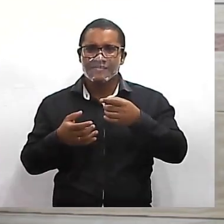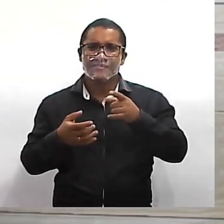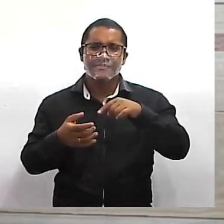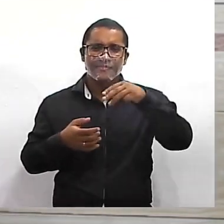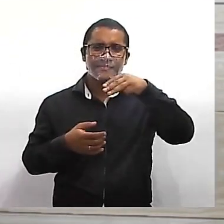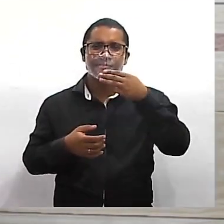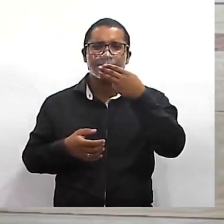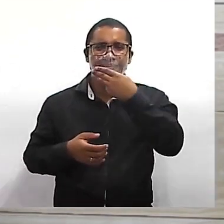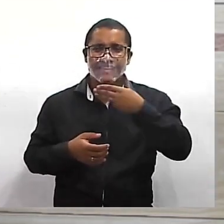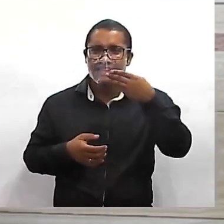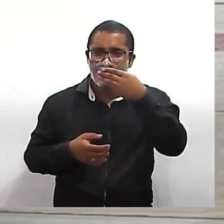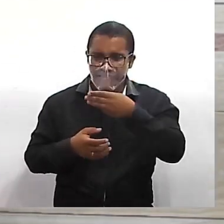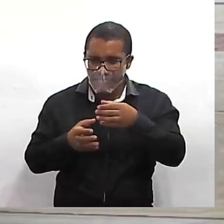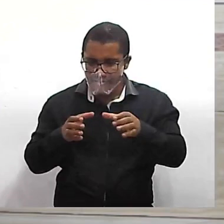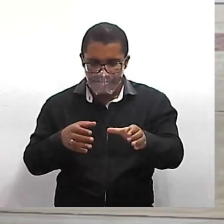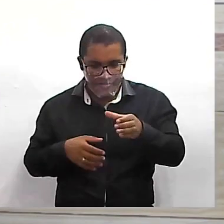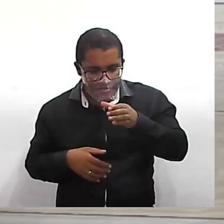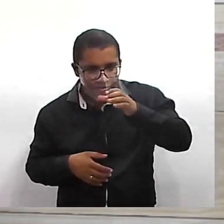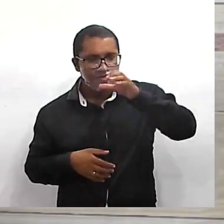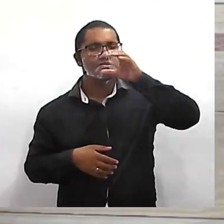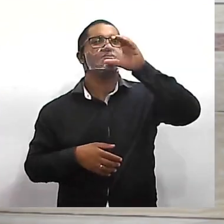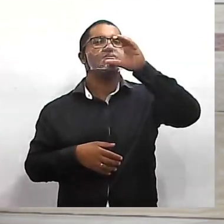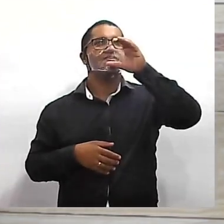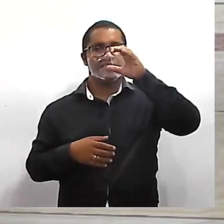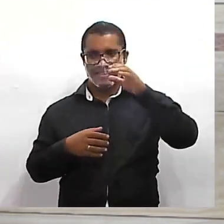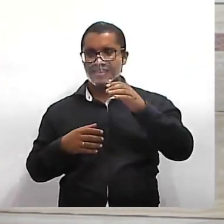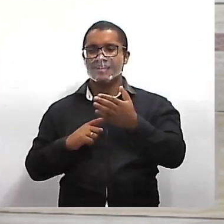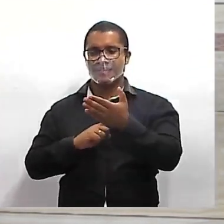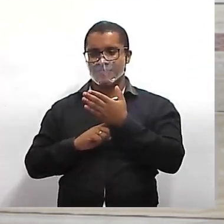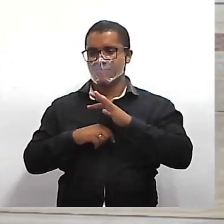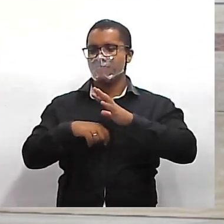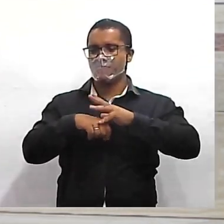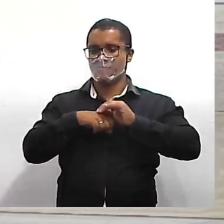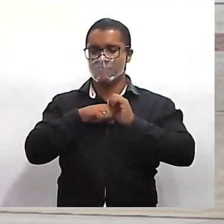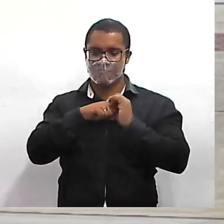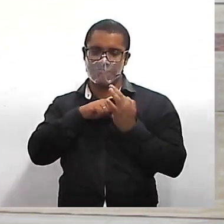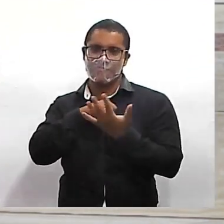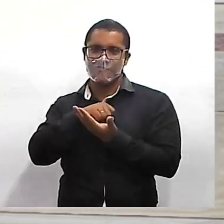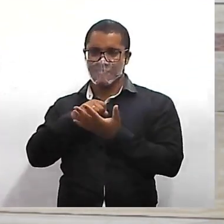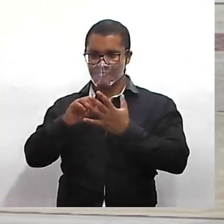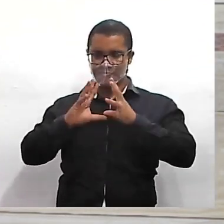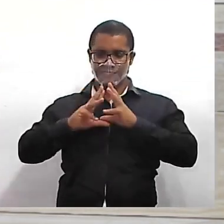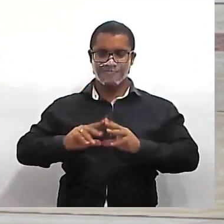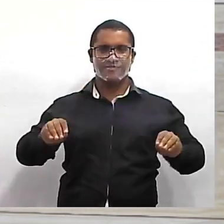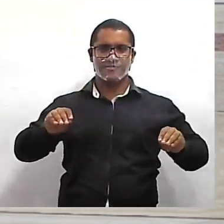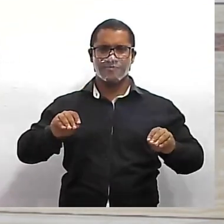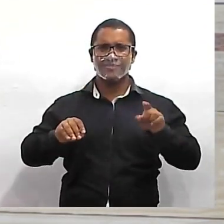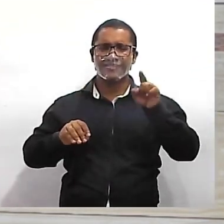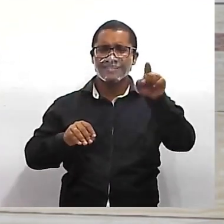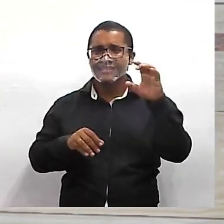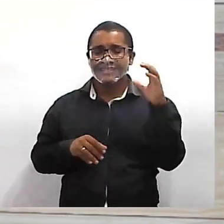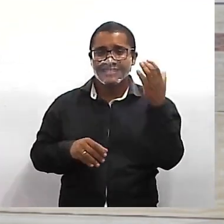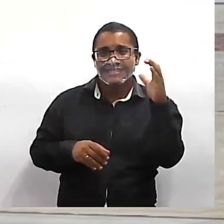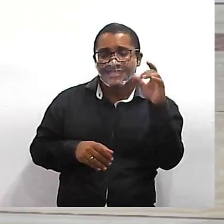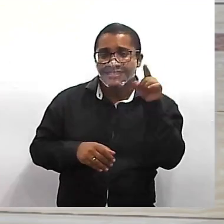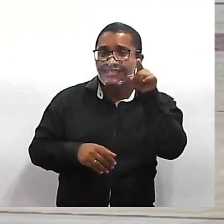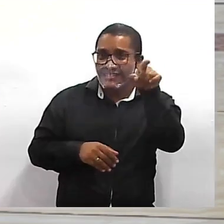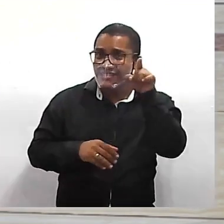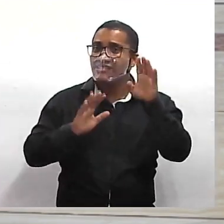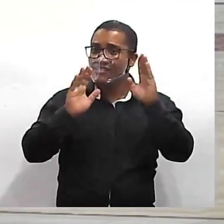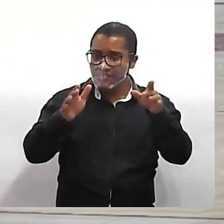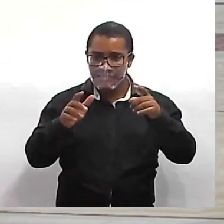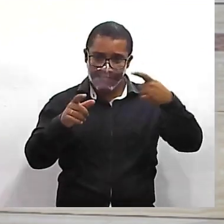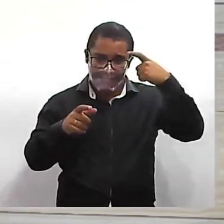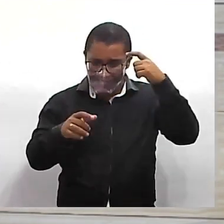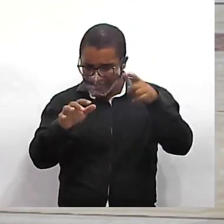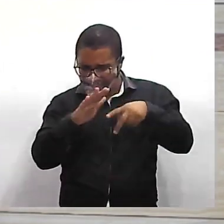que isso curava a Covid. Pensa junto comigo aí. Os caras, os cientistas lá, estão quebrando a cabeça, criando